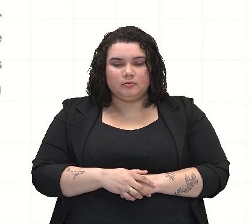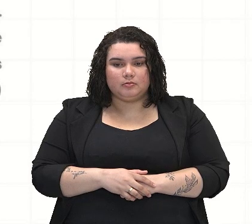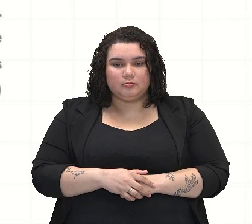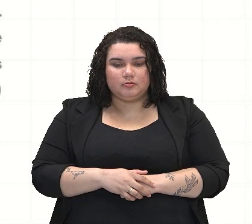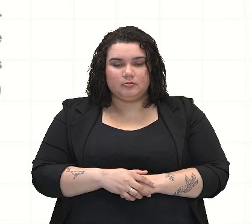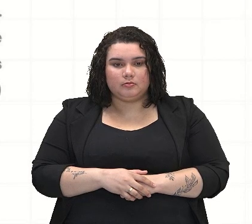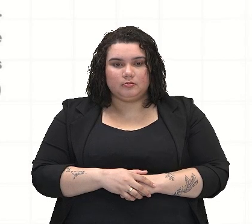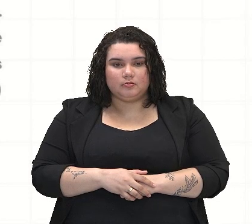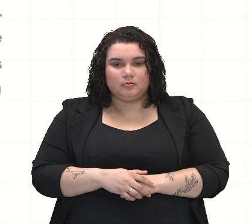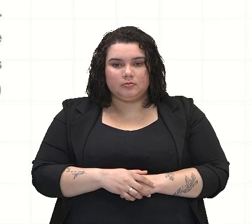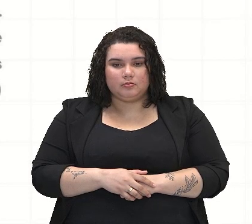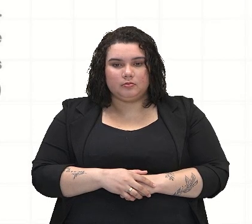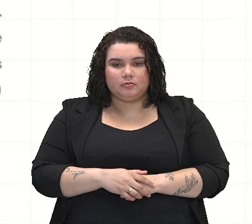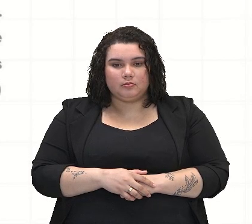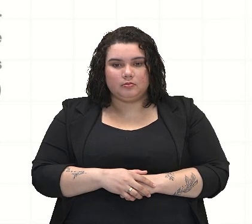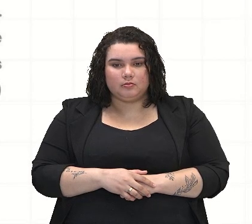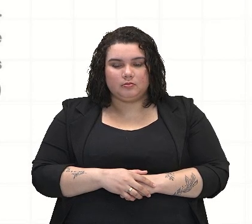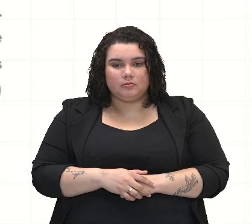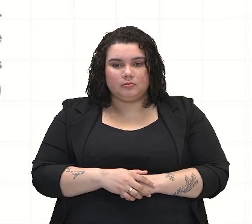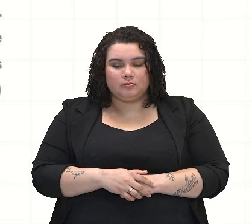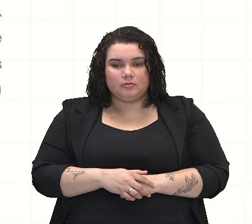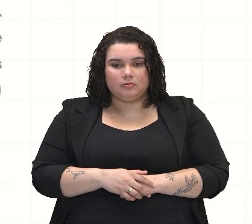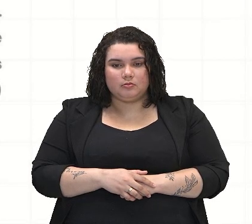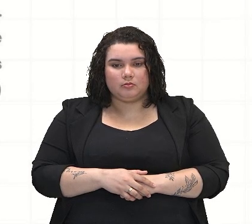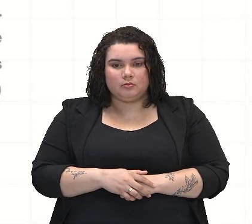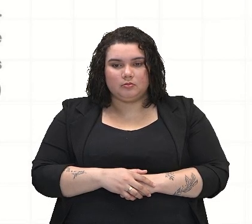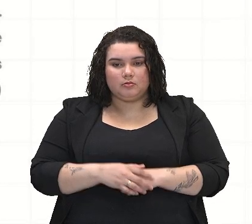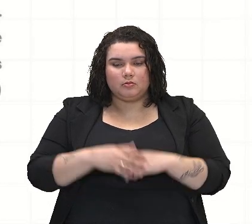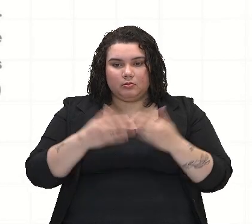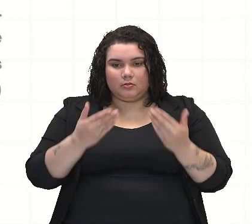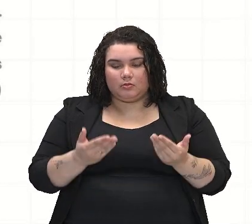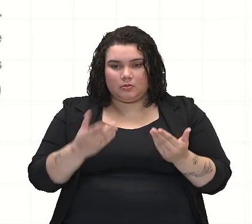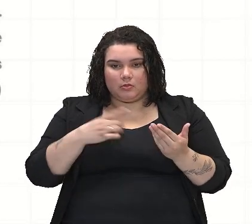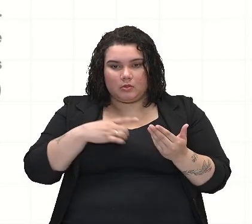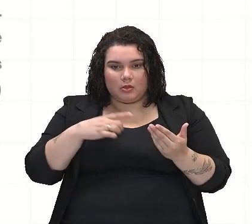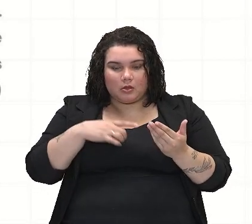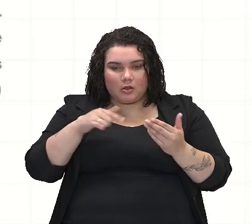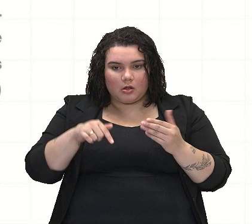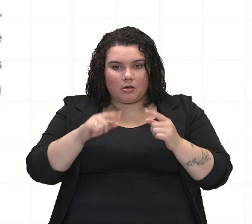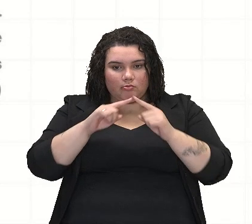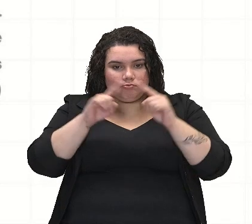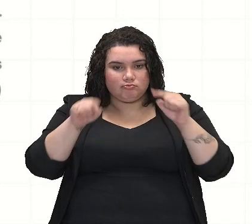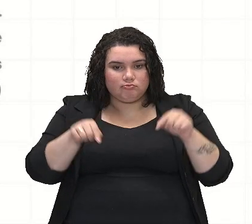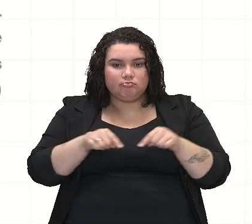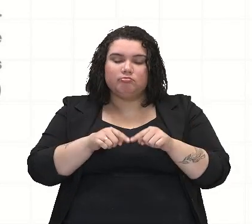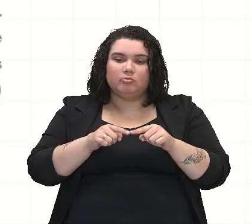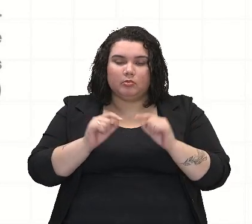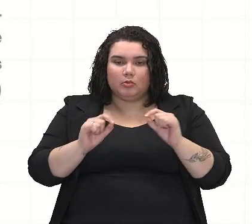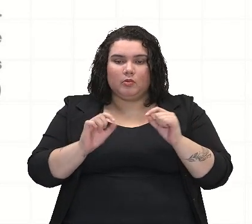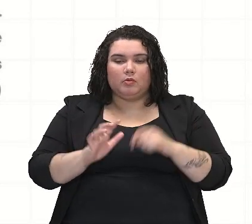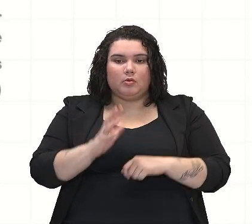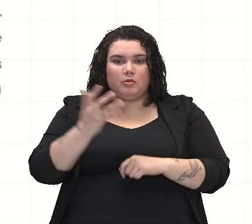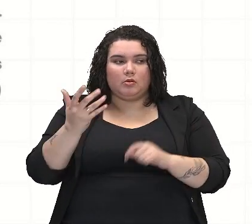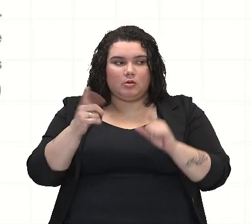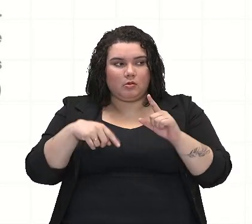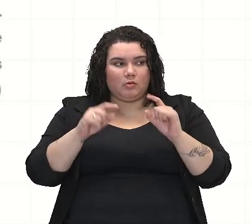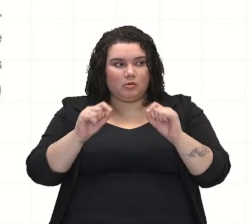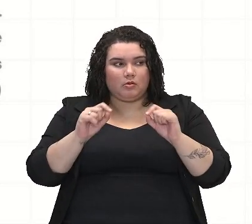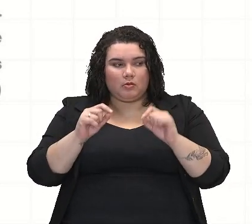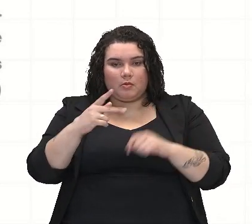que, que nós podemos fazer? Ó, quando nós fizemos essa semicircunferência, o que acontece nesse ponto